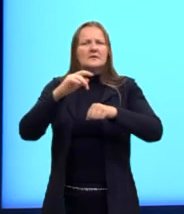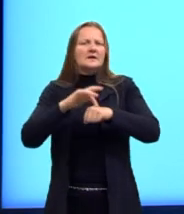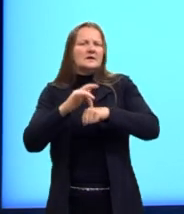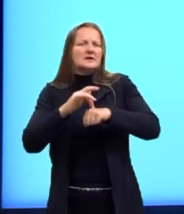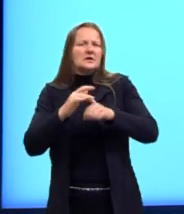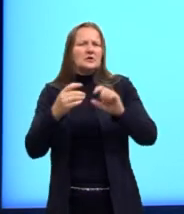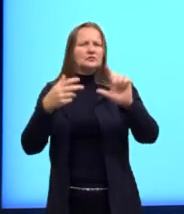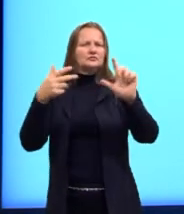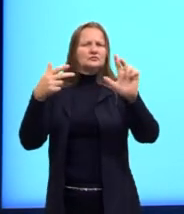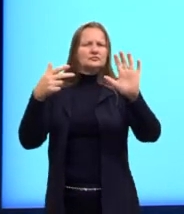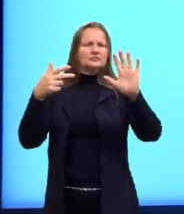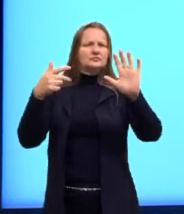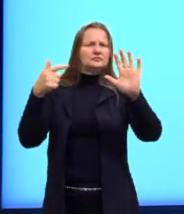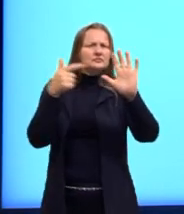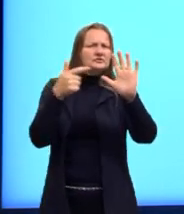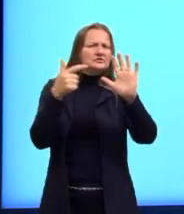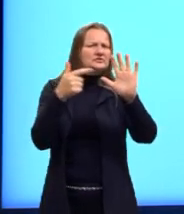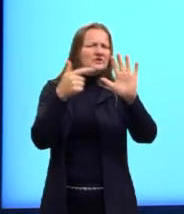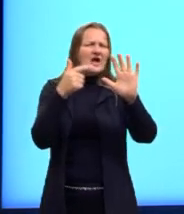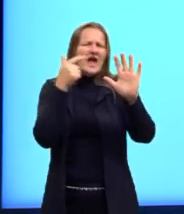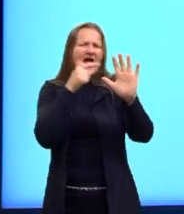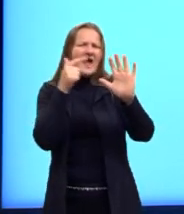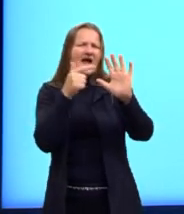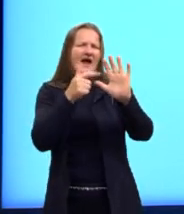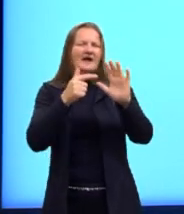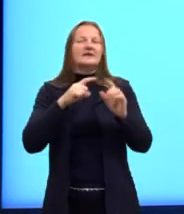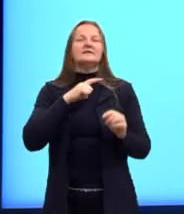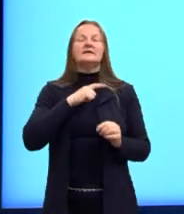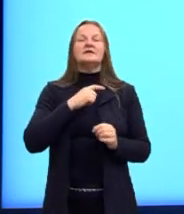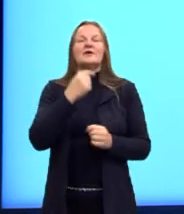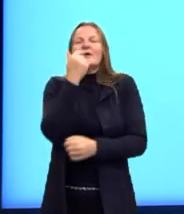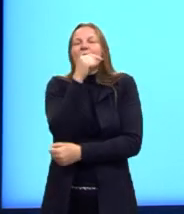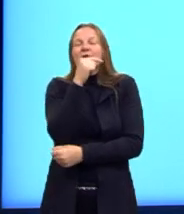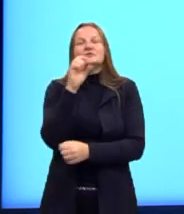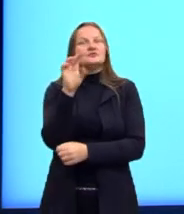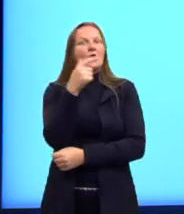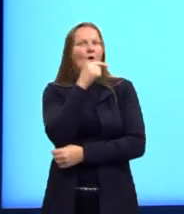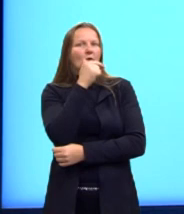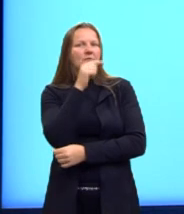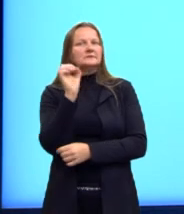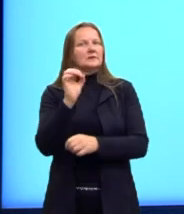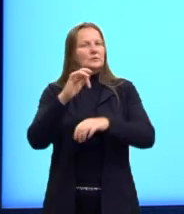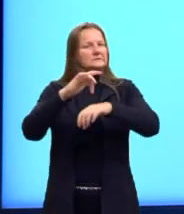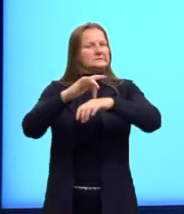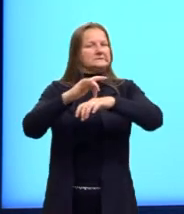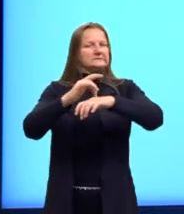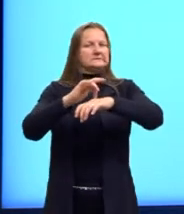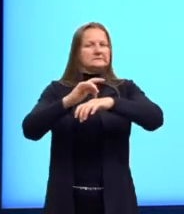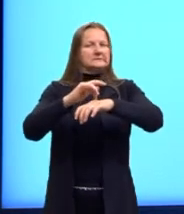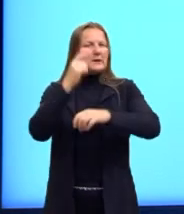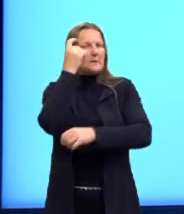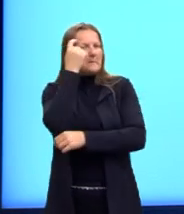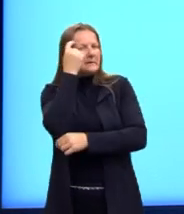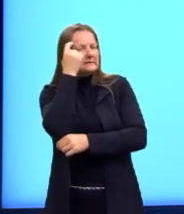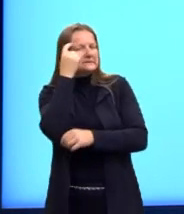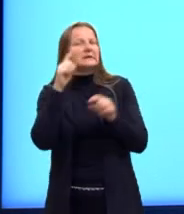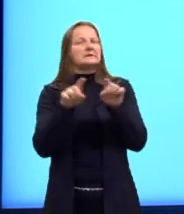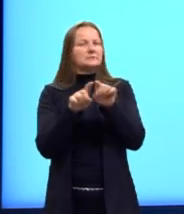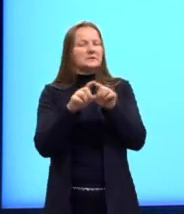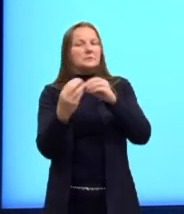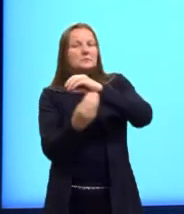e ironia a literatura de humor não apenas nos faz sorrir como ela também nos faz pensar